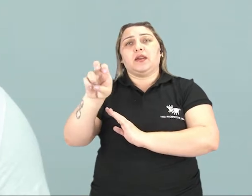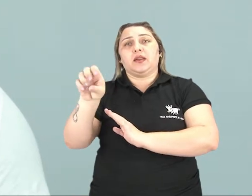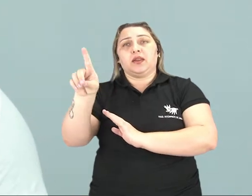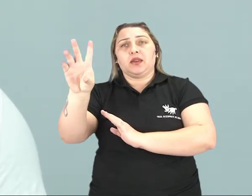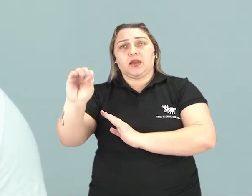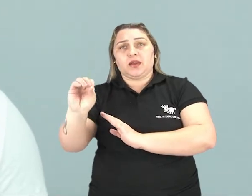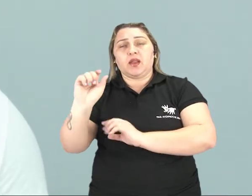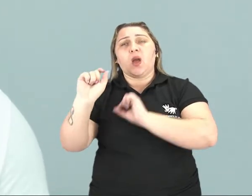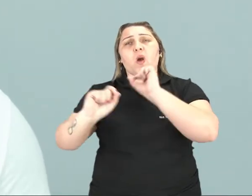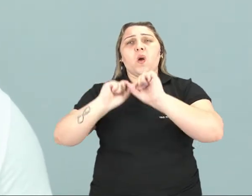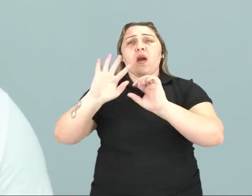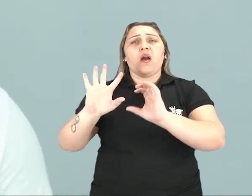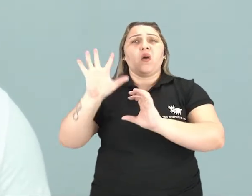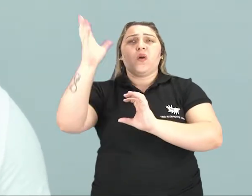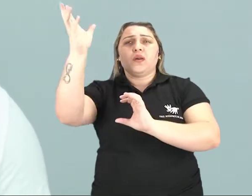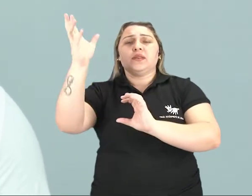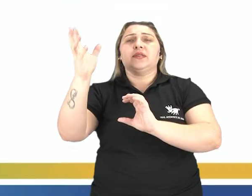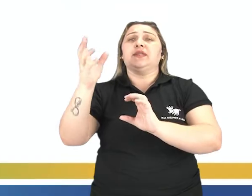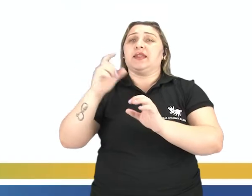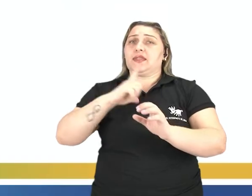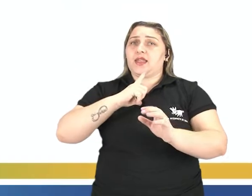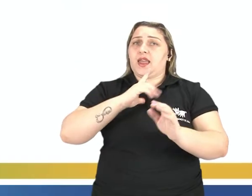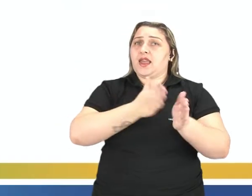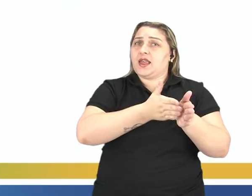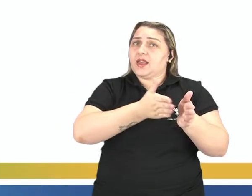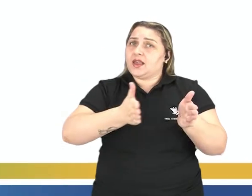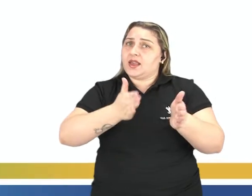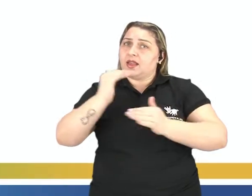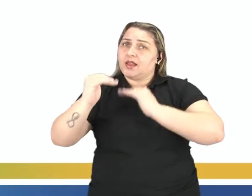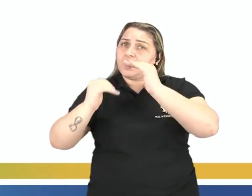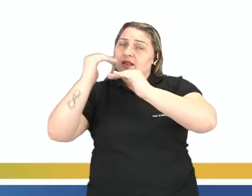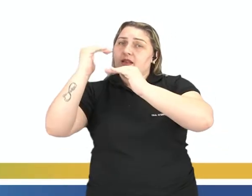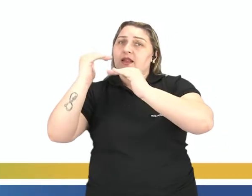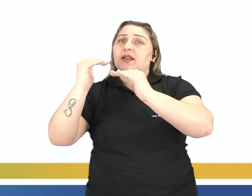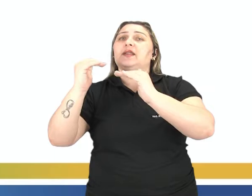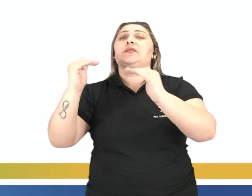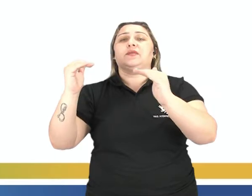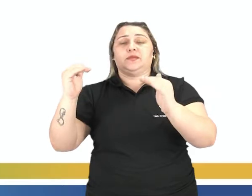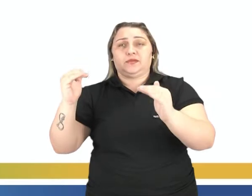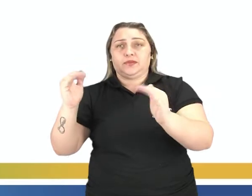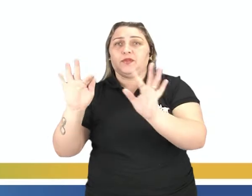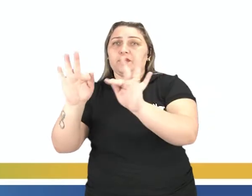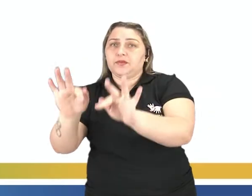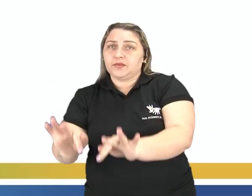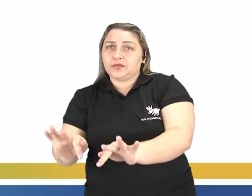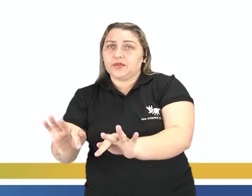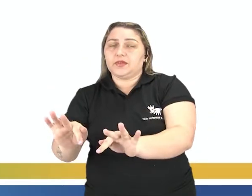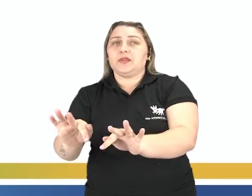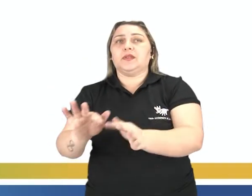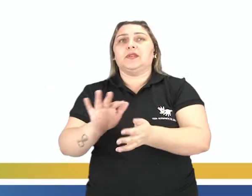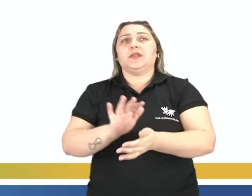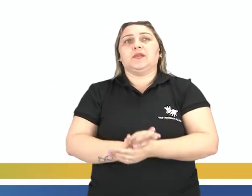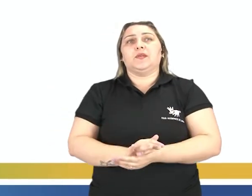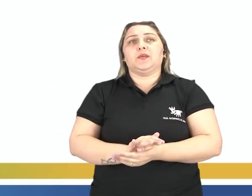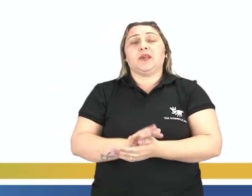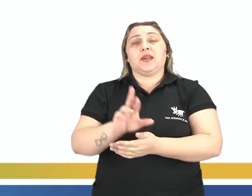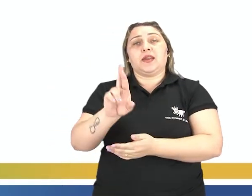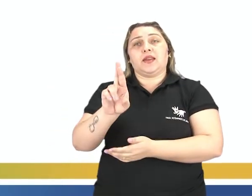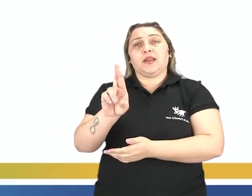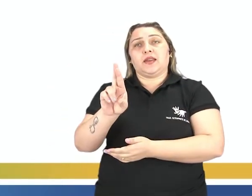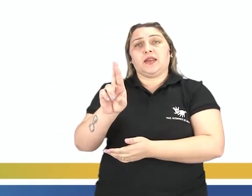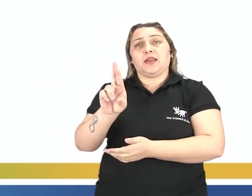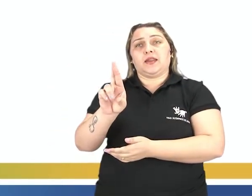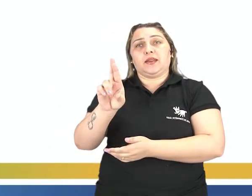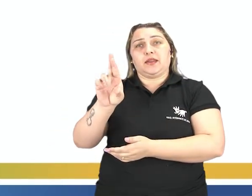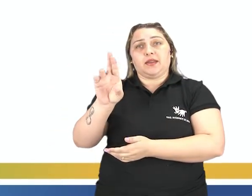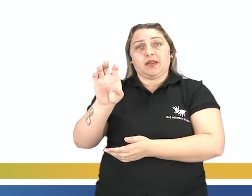o enredo? É a trama, e ele tem início, desenvolvimento, clímax e desfecho. Então o enredo